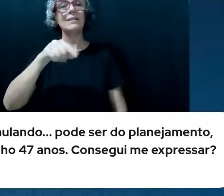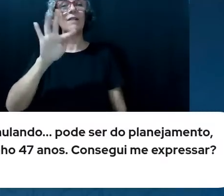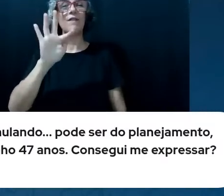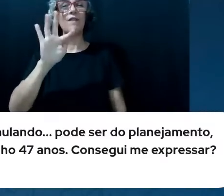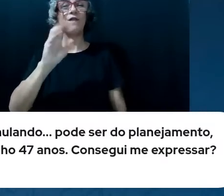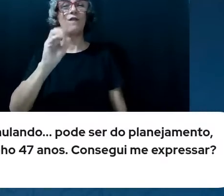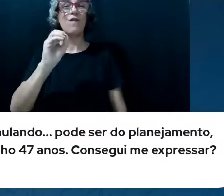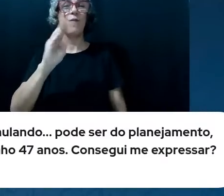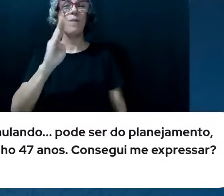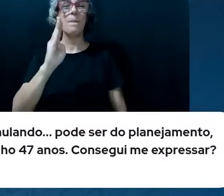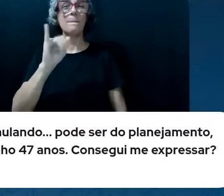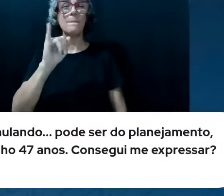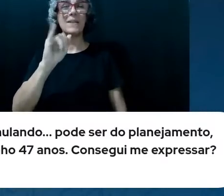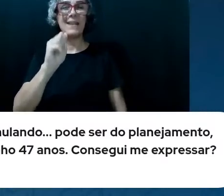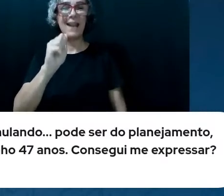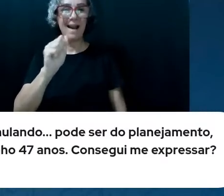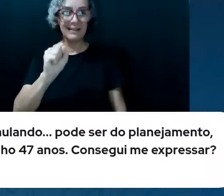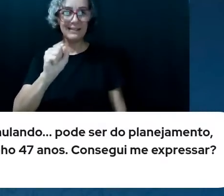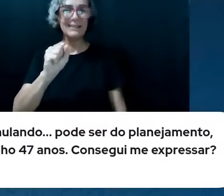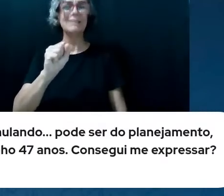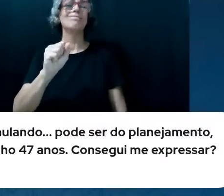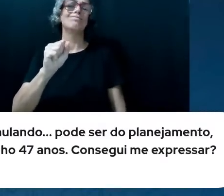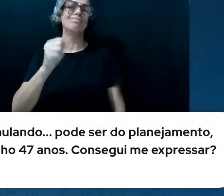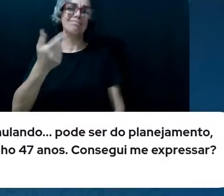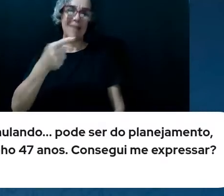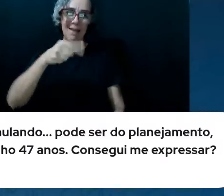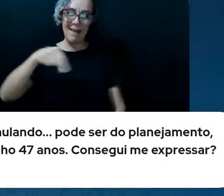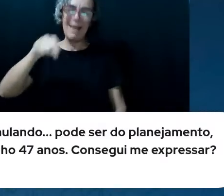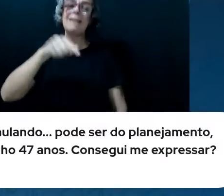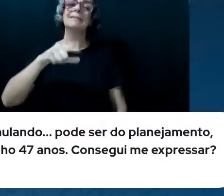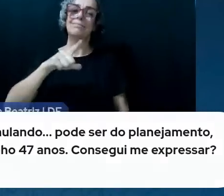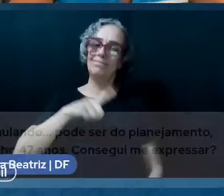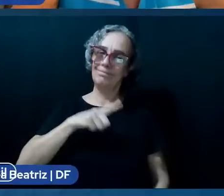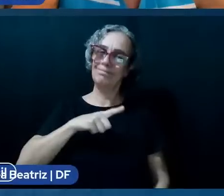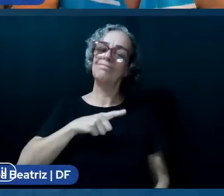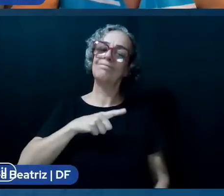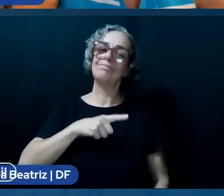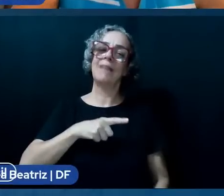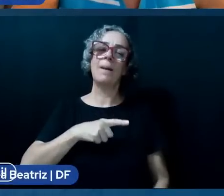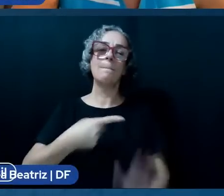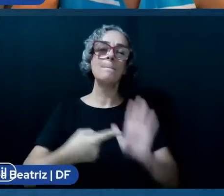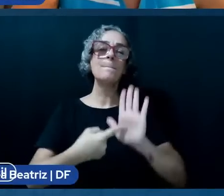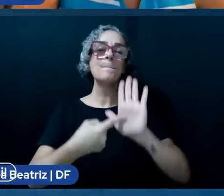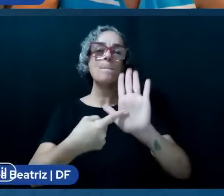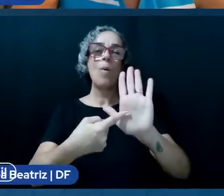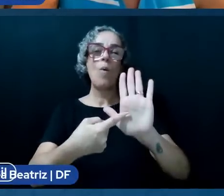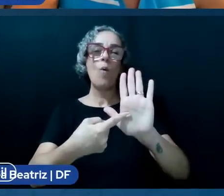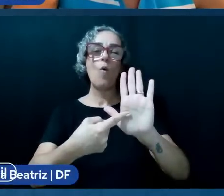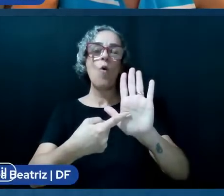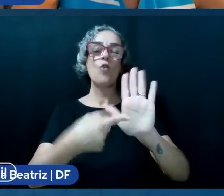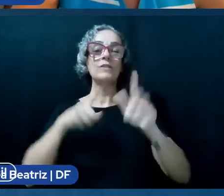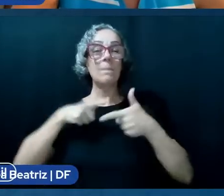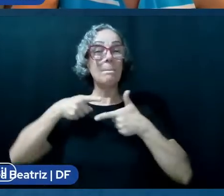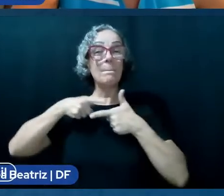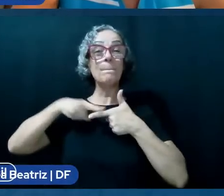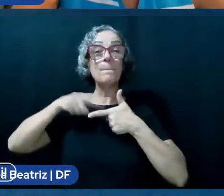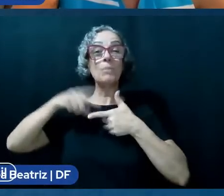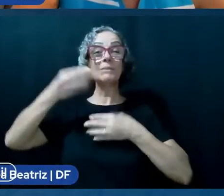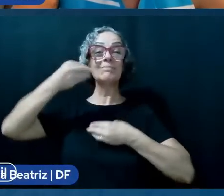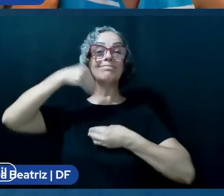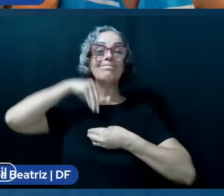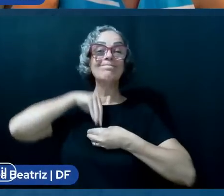e outros tipos de fobia, elas refletem alguma problemática que nós podemos trazer do nosso passado.